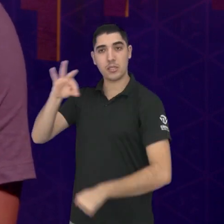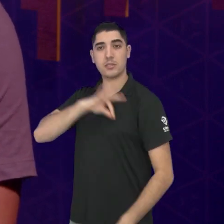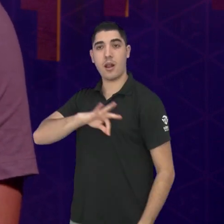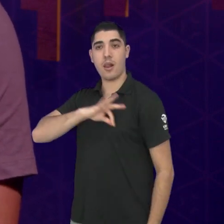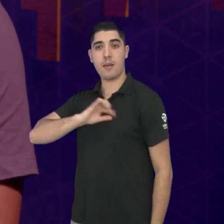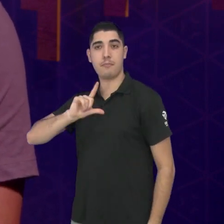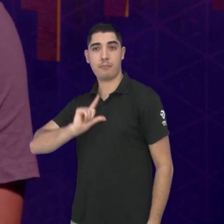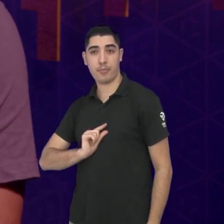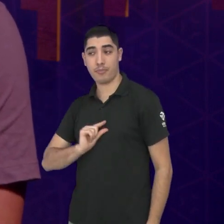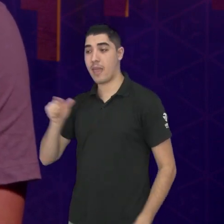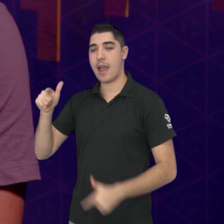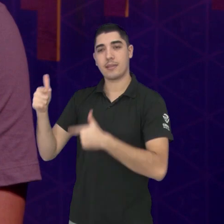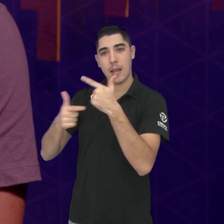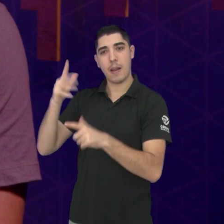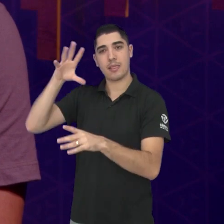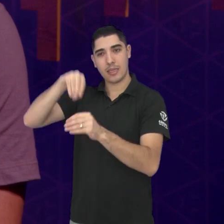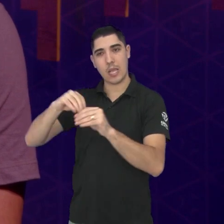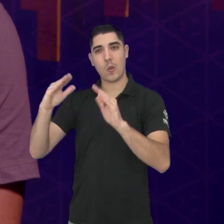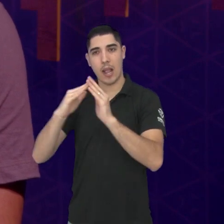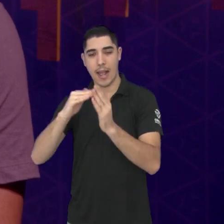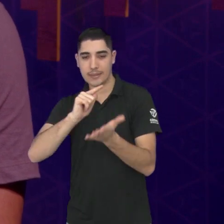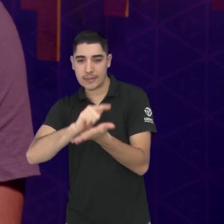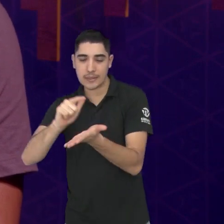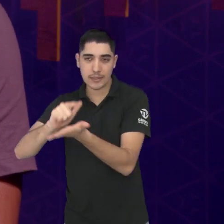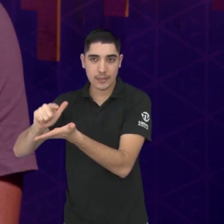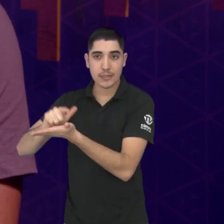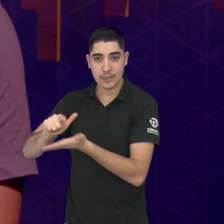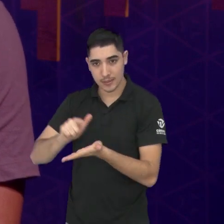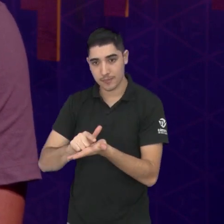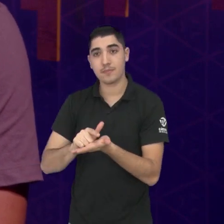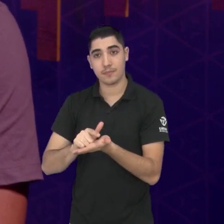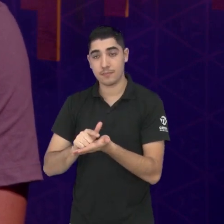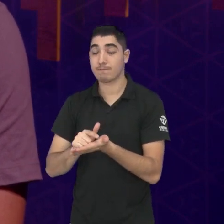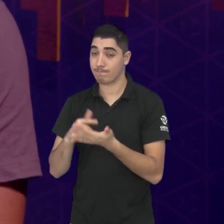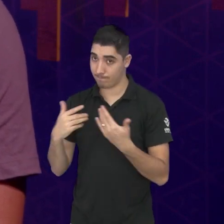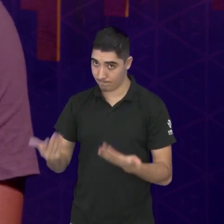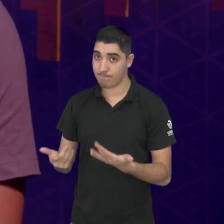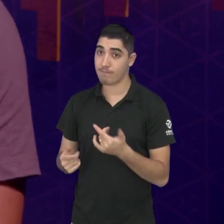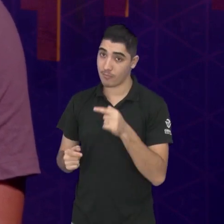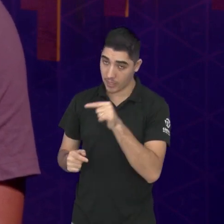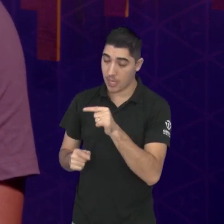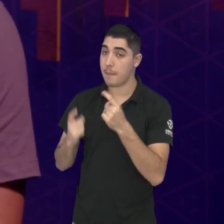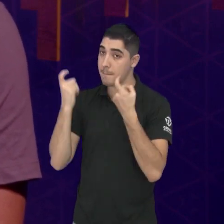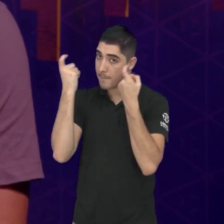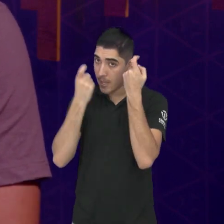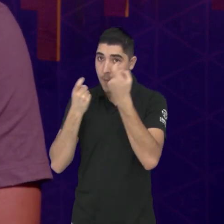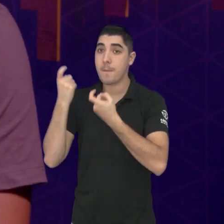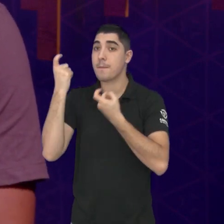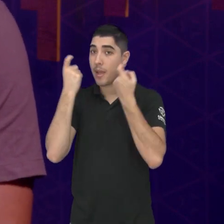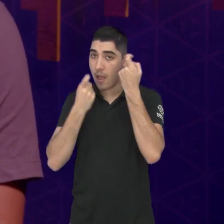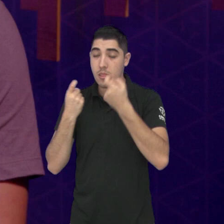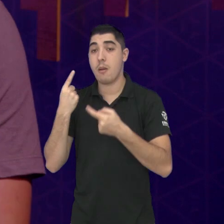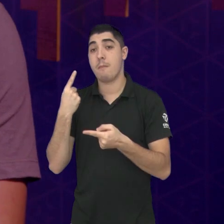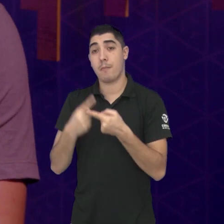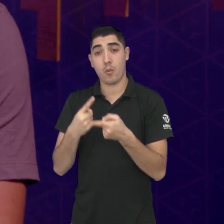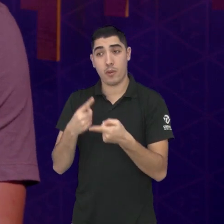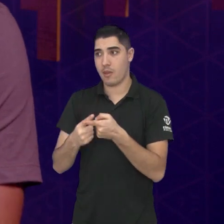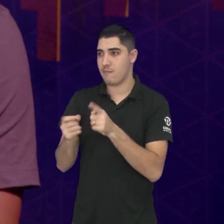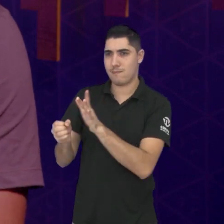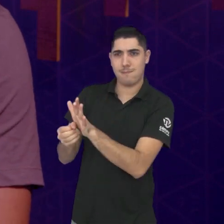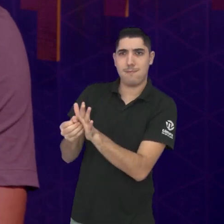que fazem esse trabalho doméstico. Né? E, inclusive, é uma situação preocupante porque